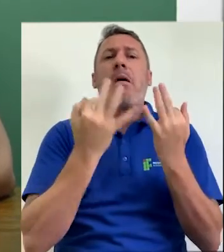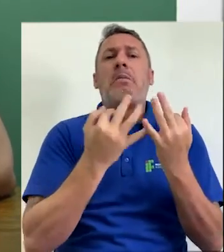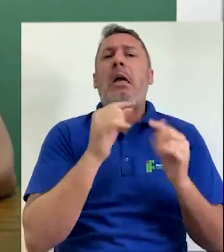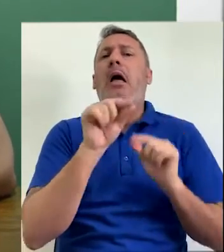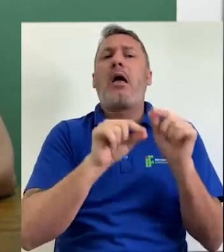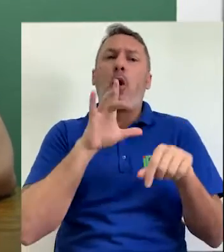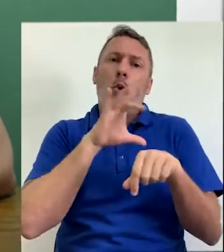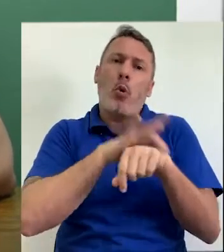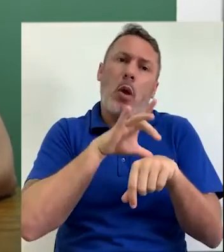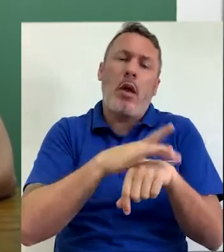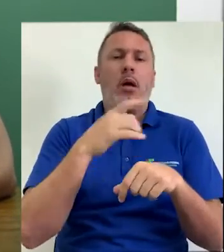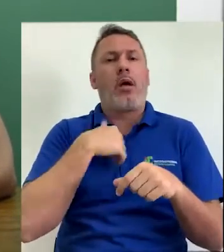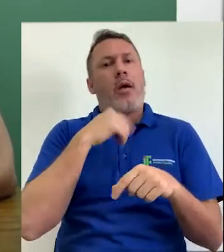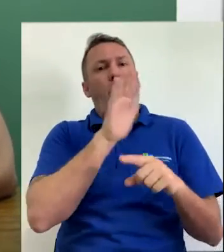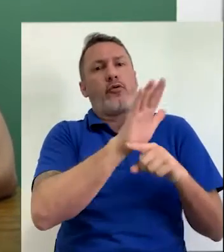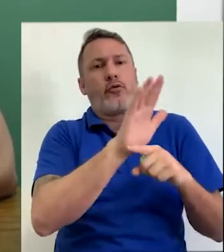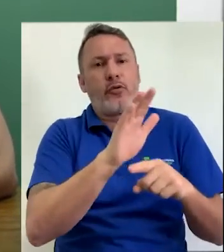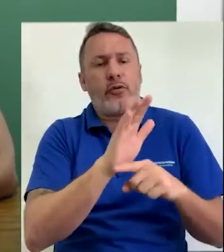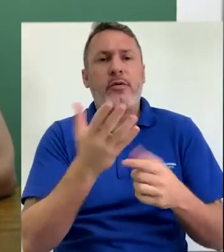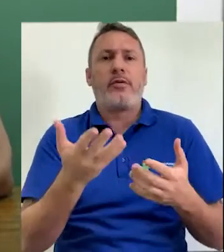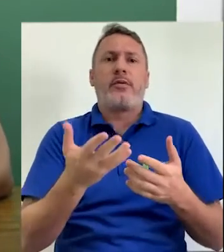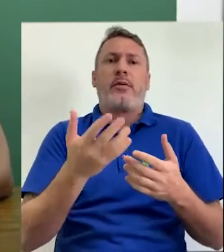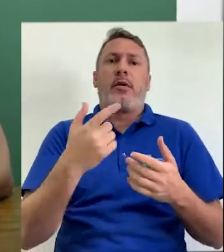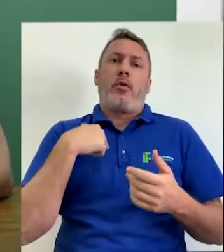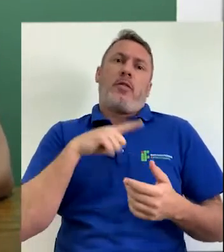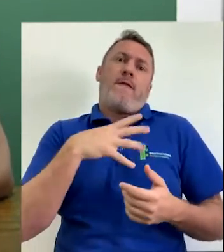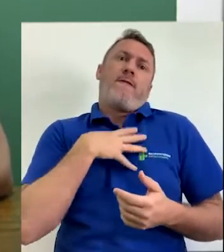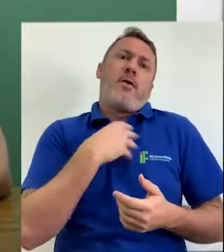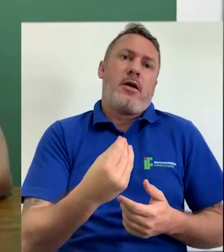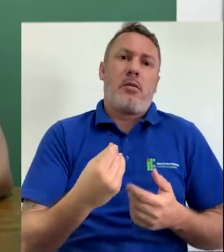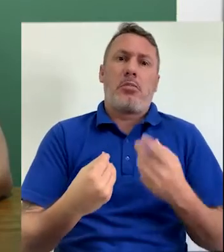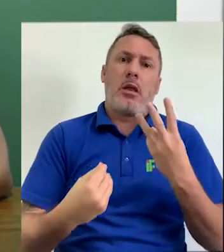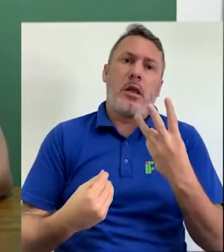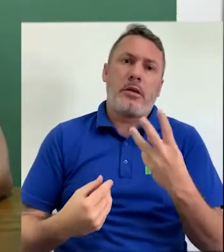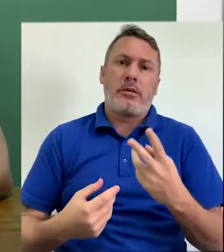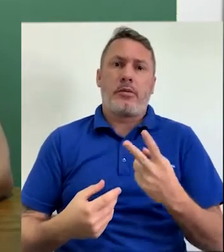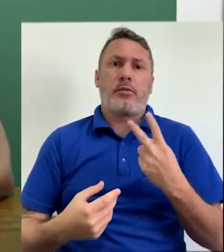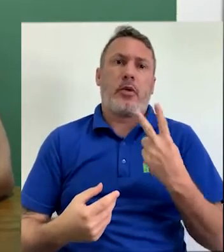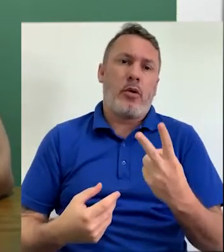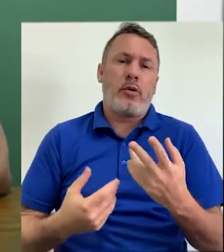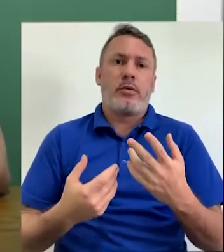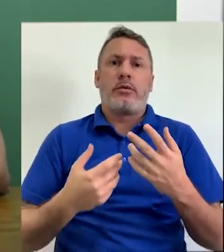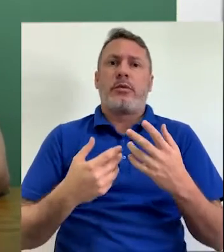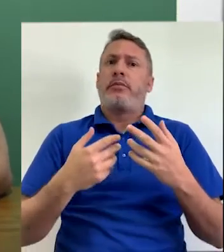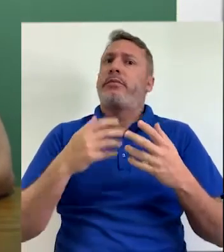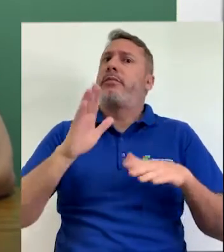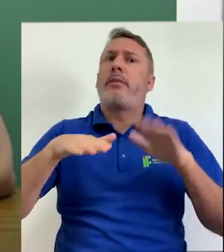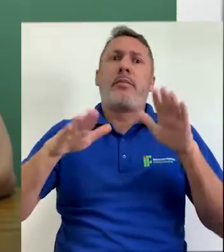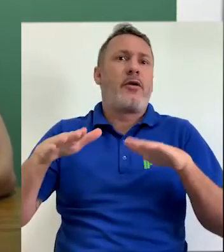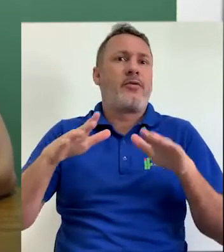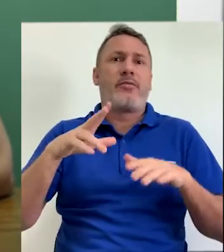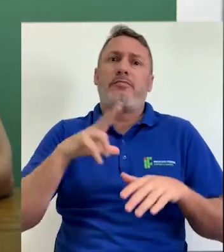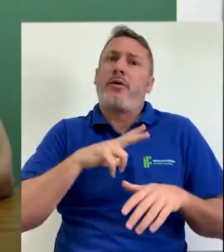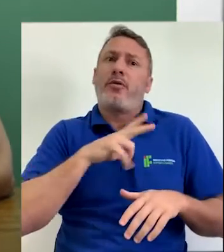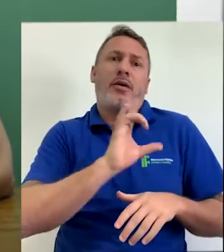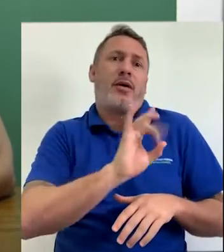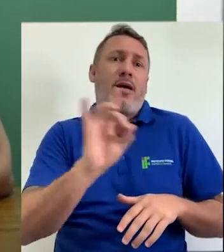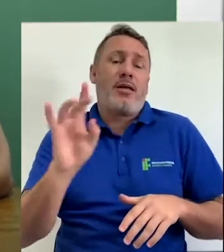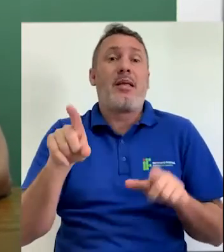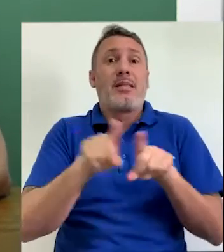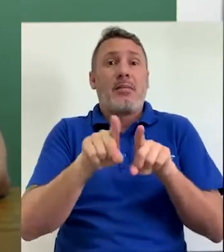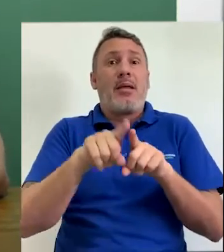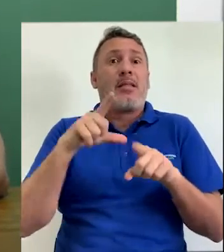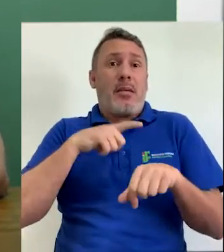casa, é uma fase que eu tenho 3 filhos, 2 filhos, ou é uma fase que eu tenho